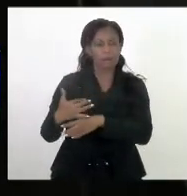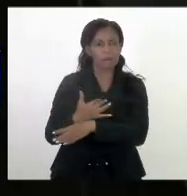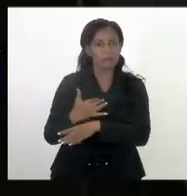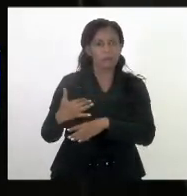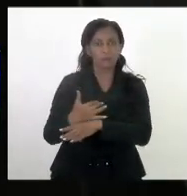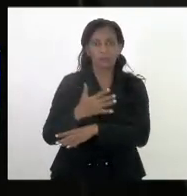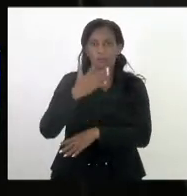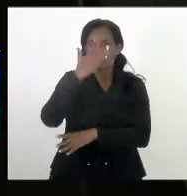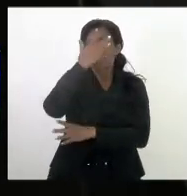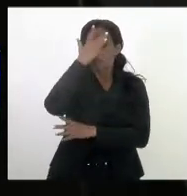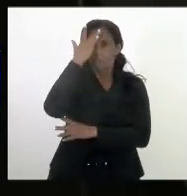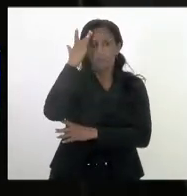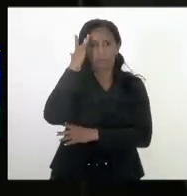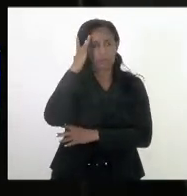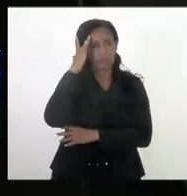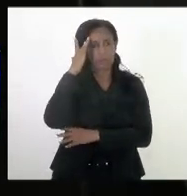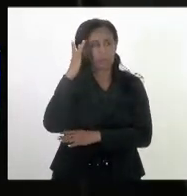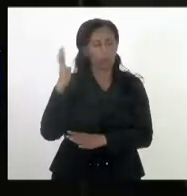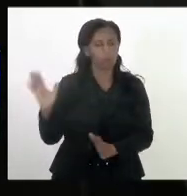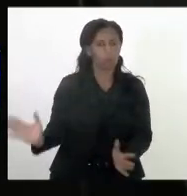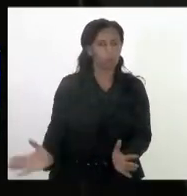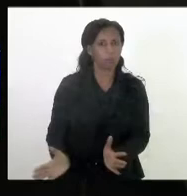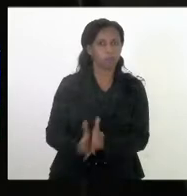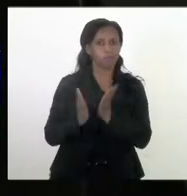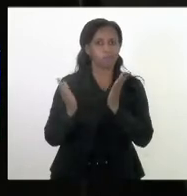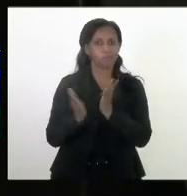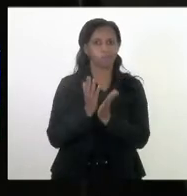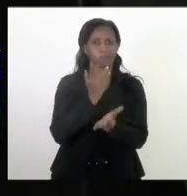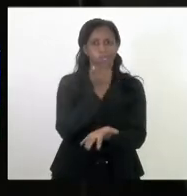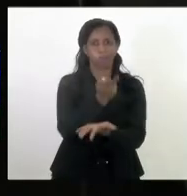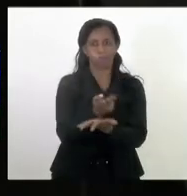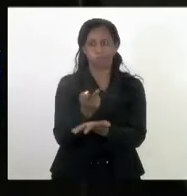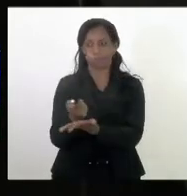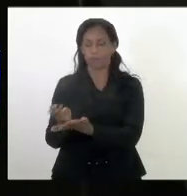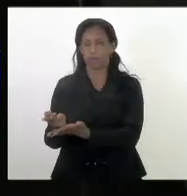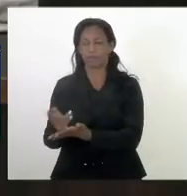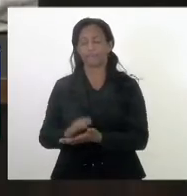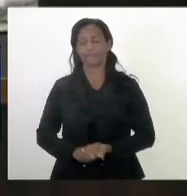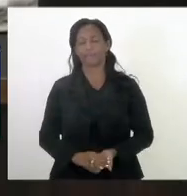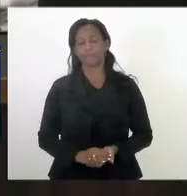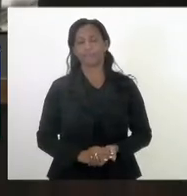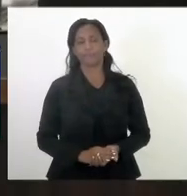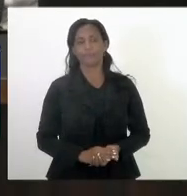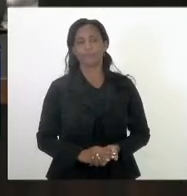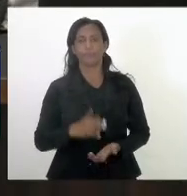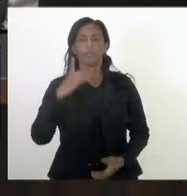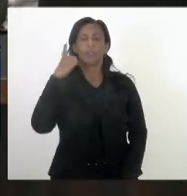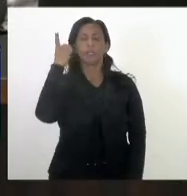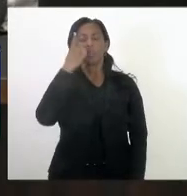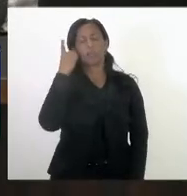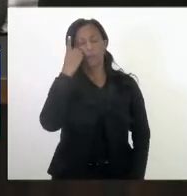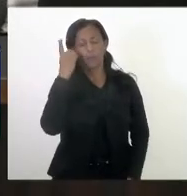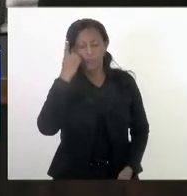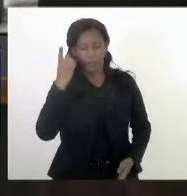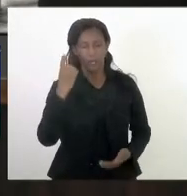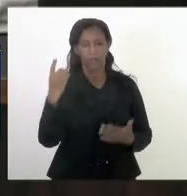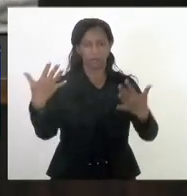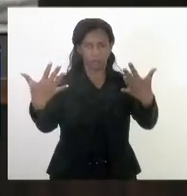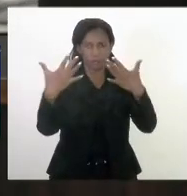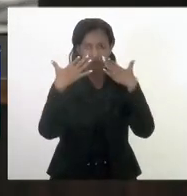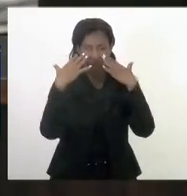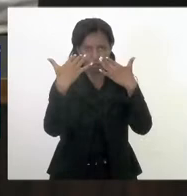por pessoas em situação de vulnerabilidade. Deputada Eliomar, perdão, Marta. Deputada Eliomar, pedi atenção dos senhores parlamentares